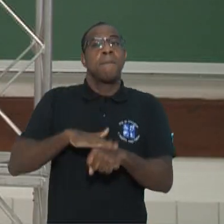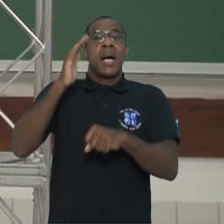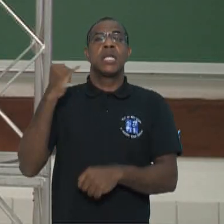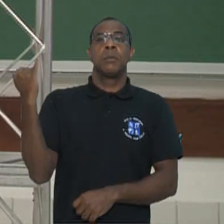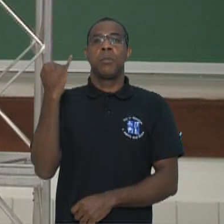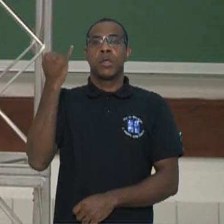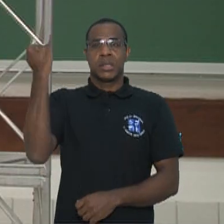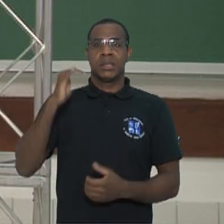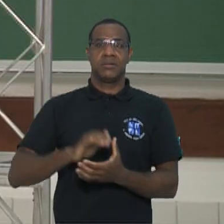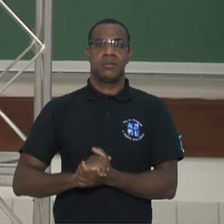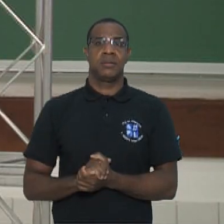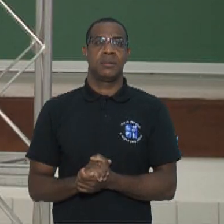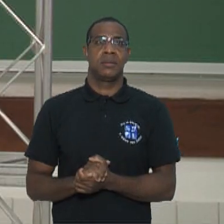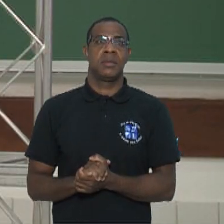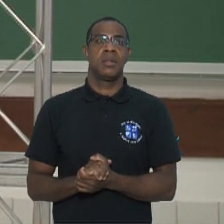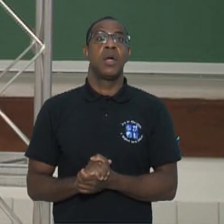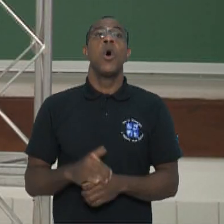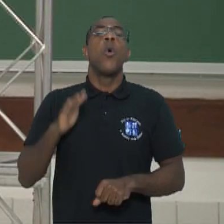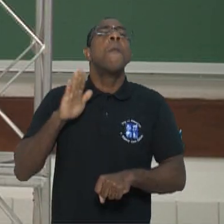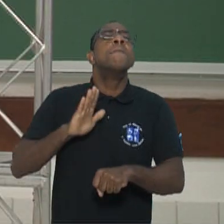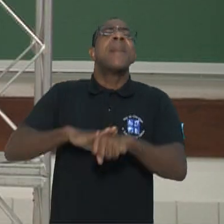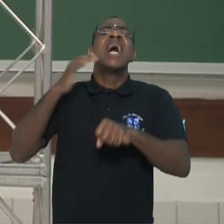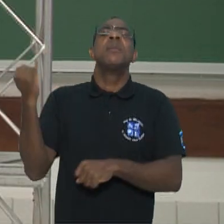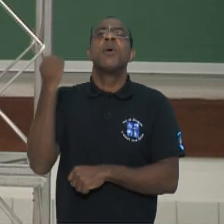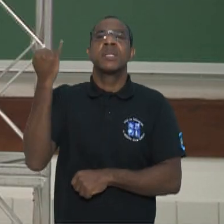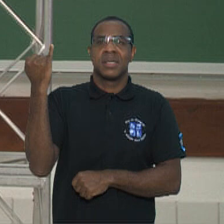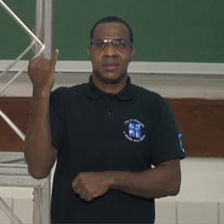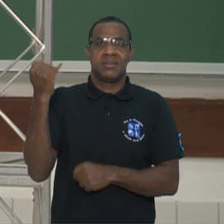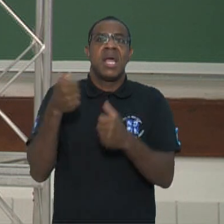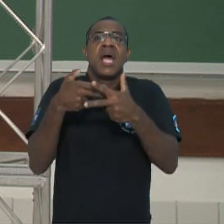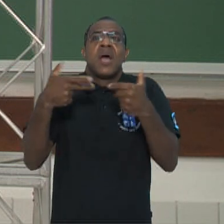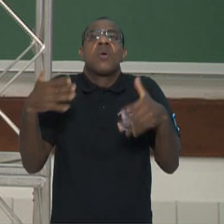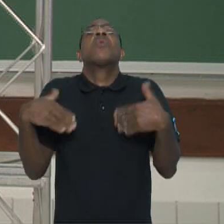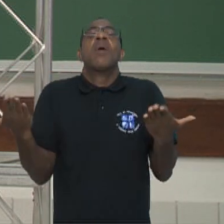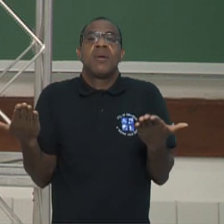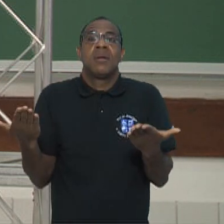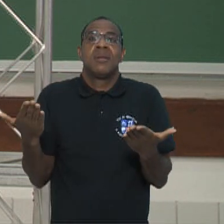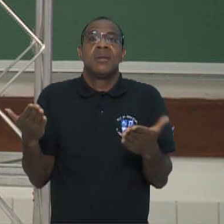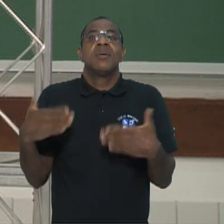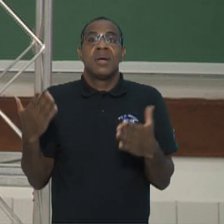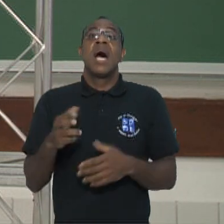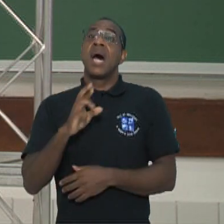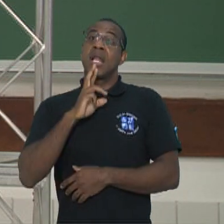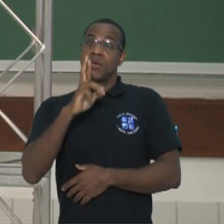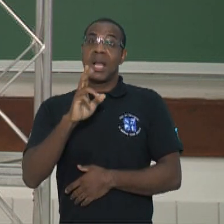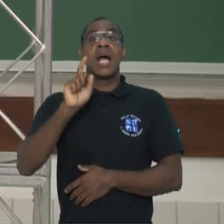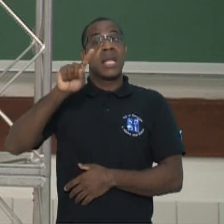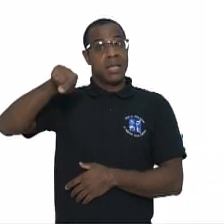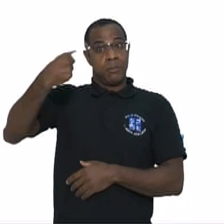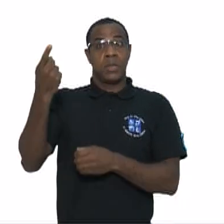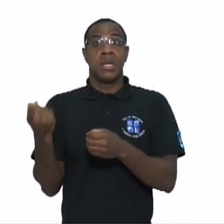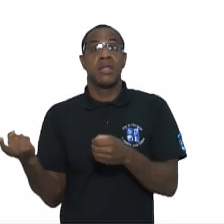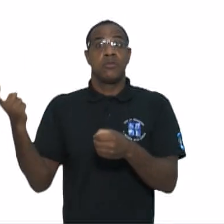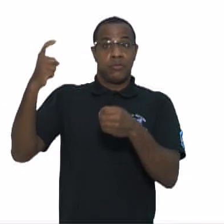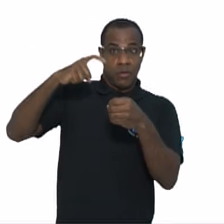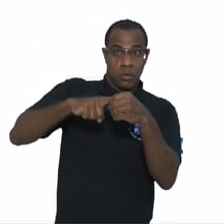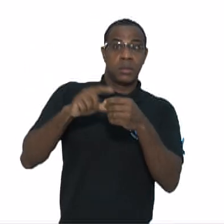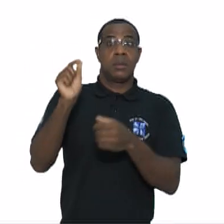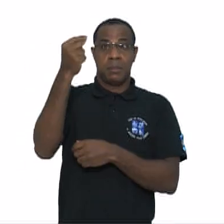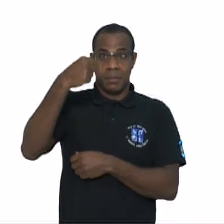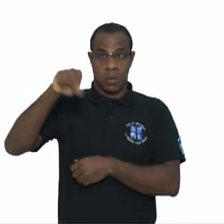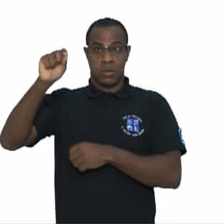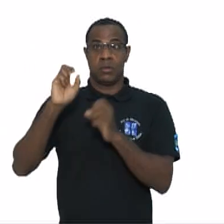nós falamos ali, que são considerados os mais importantes, quais são? Respondam lá e a gente volta em seguida com a correção.